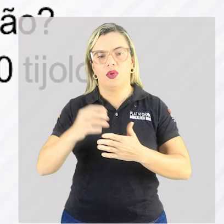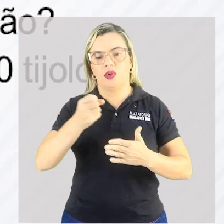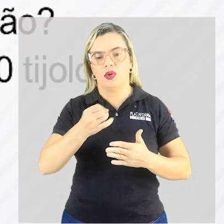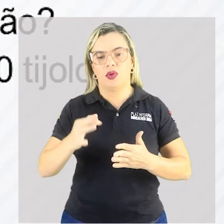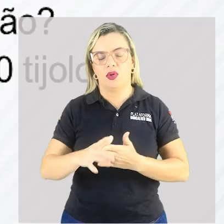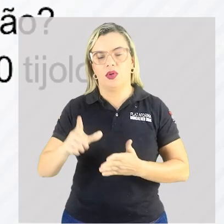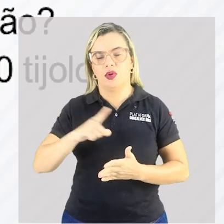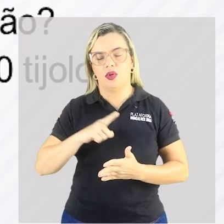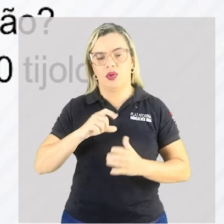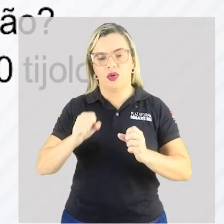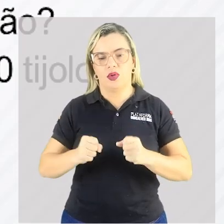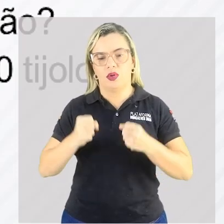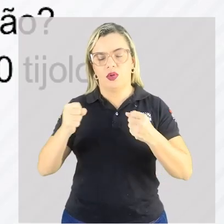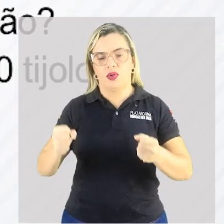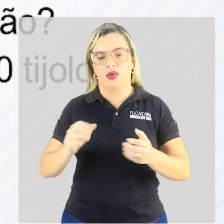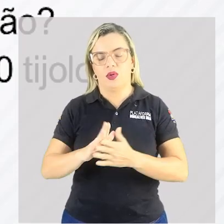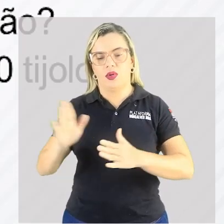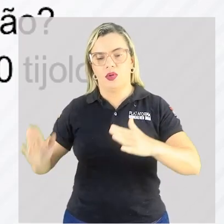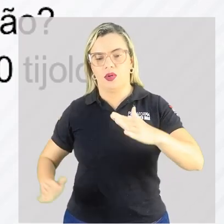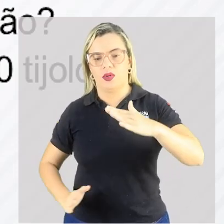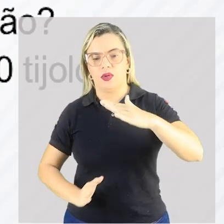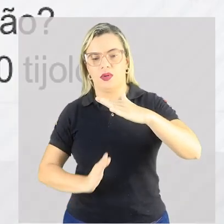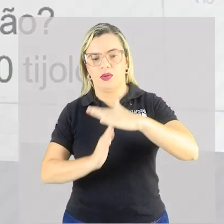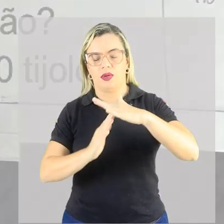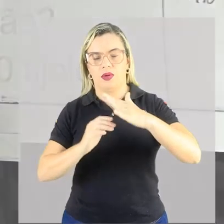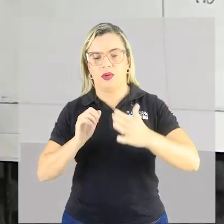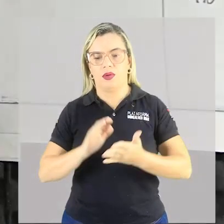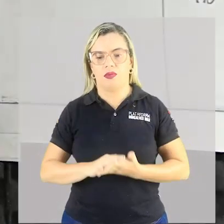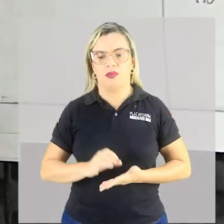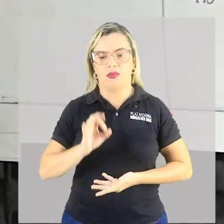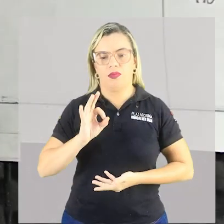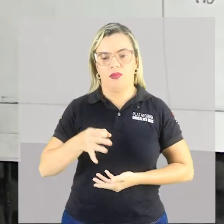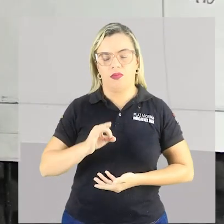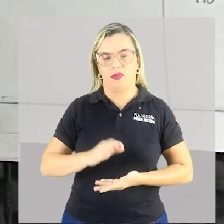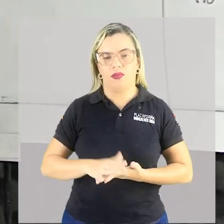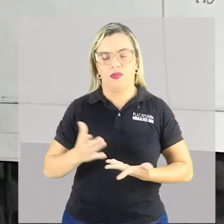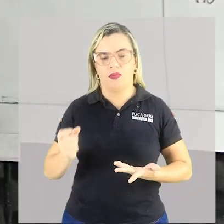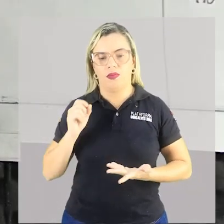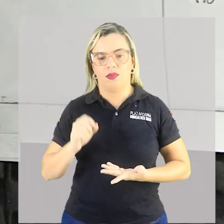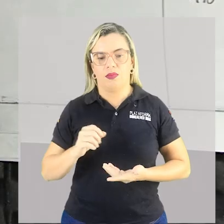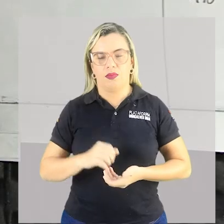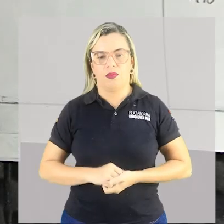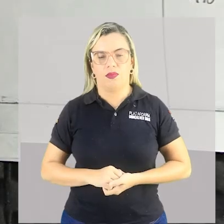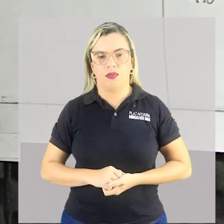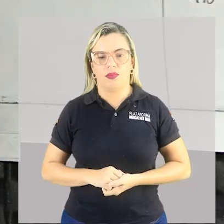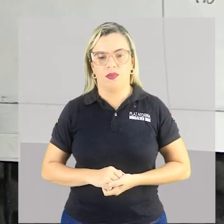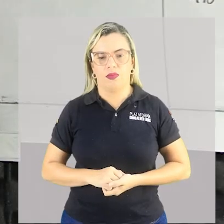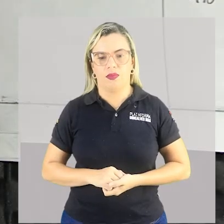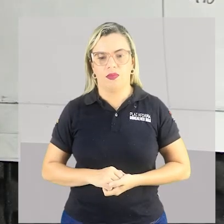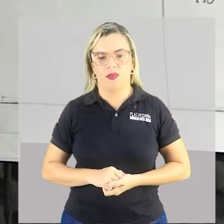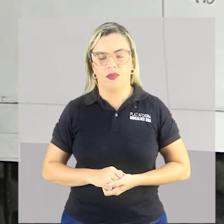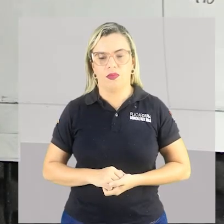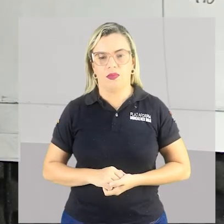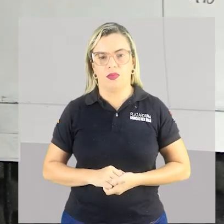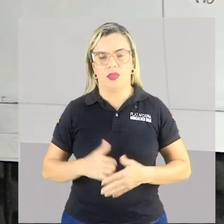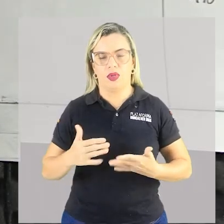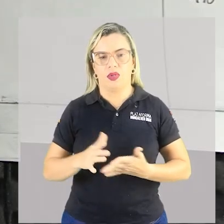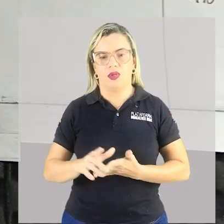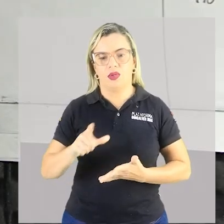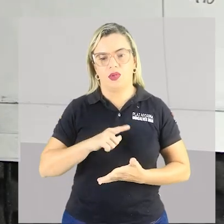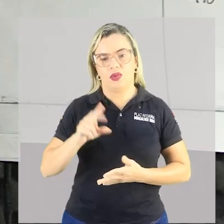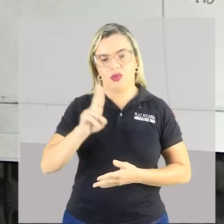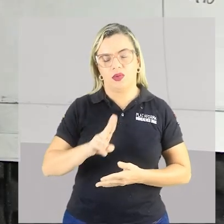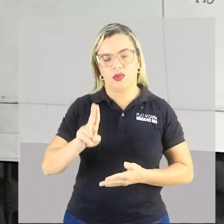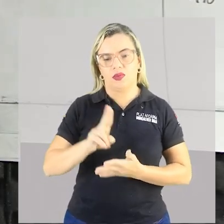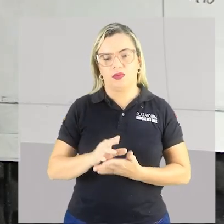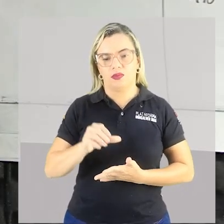que ele tem que colocar de tijolos para obter a carga o quê? Máxima, beleza? Turma, ele já tinha colocado quantos? 900